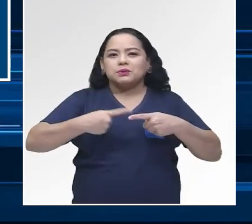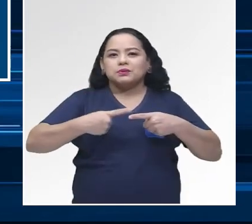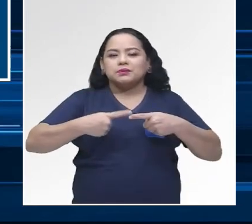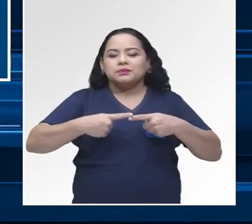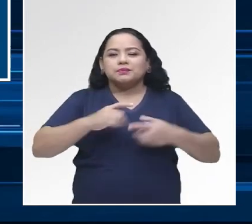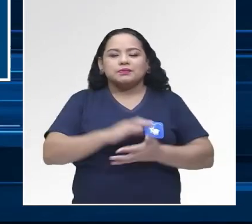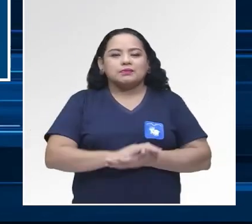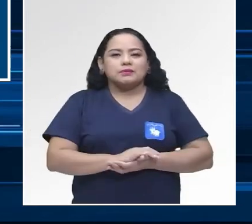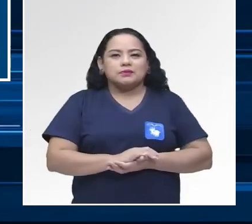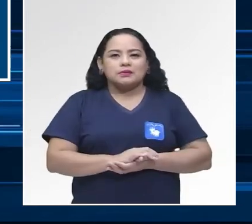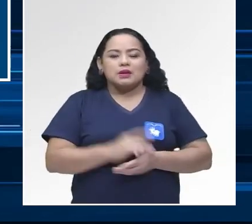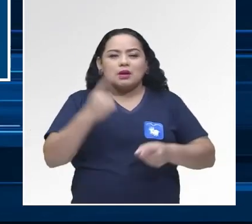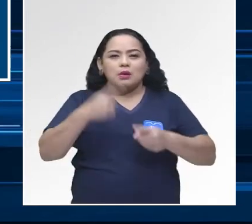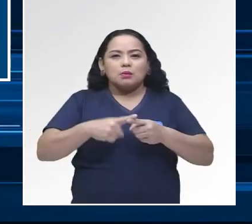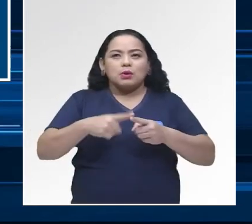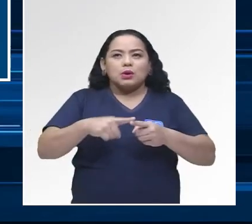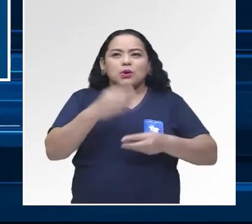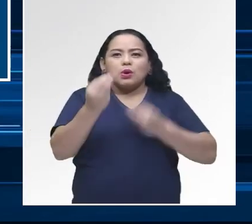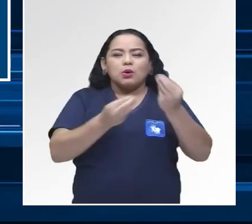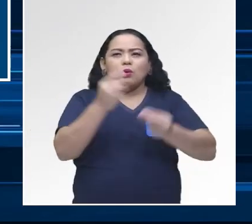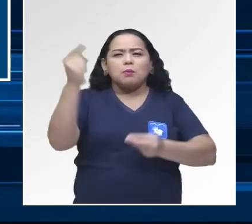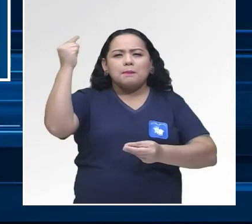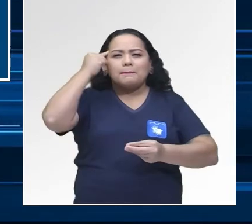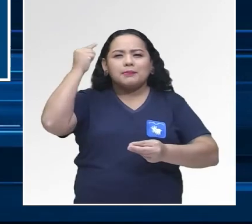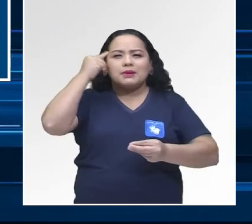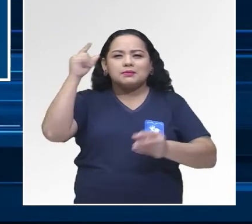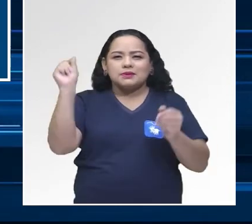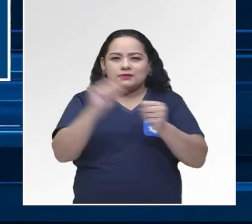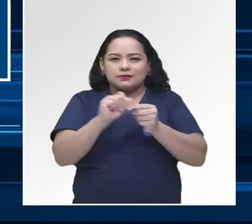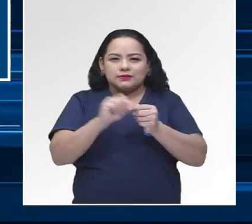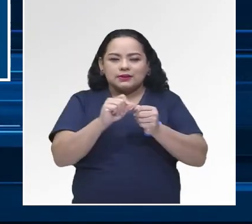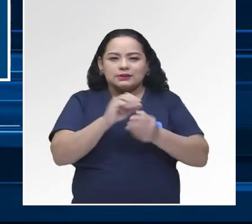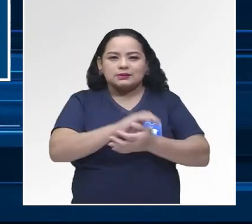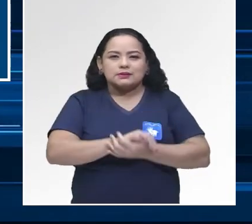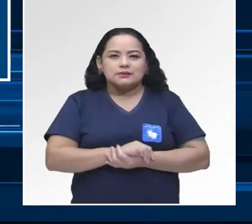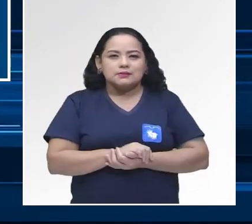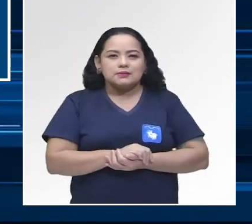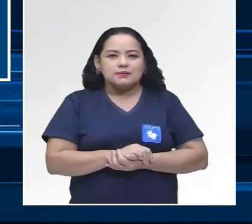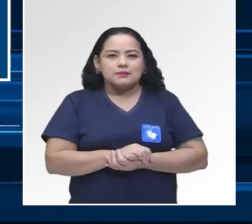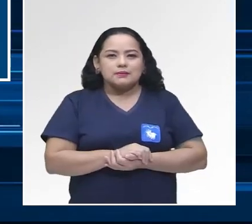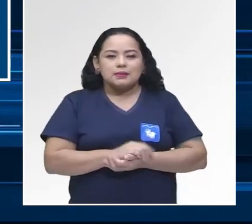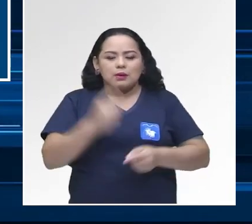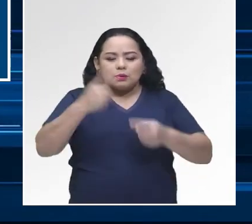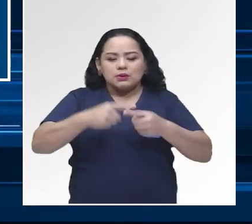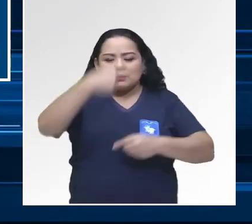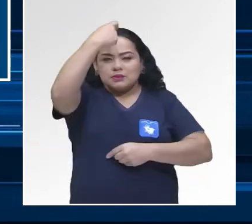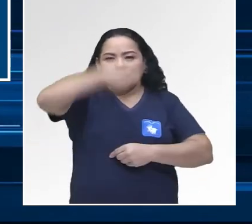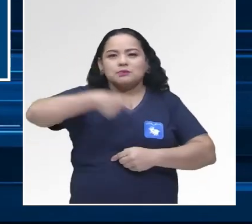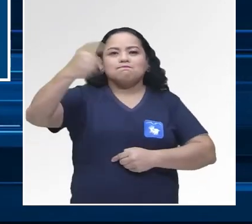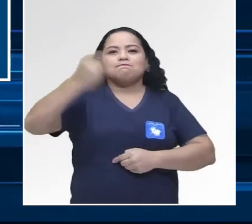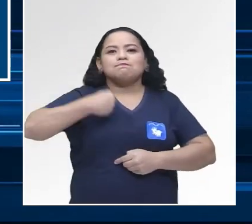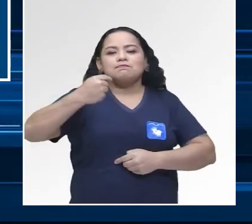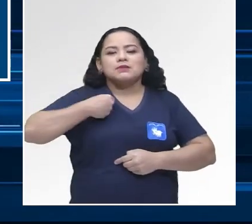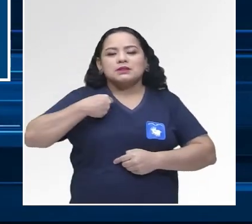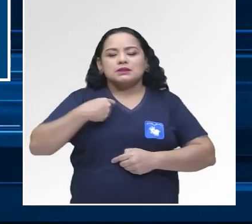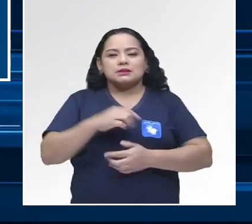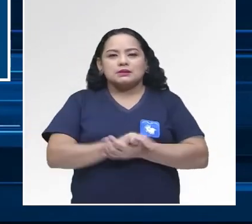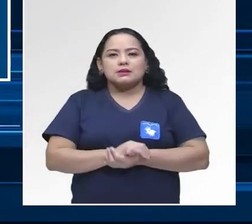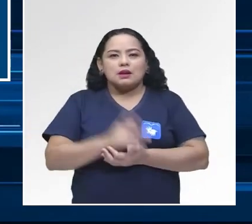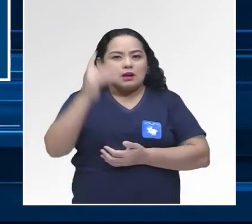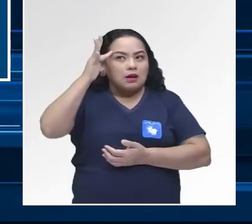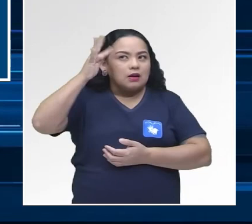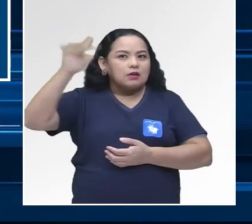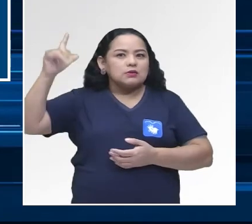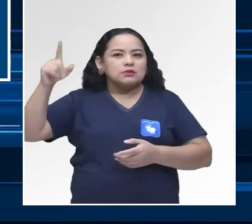Por ser uma volta que o pensamento realiza sobre si mesmo, a filosofia